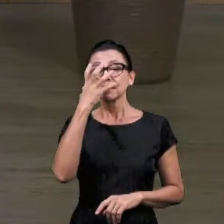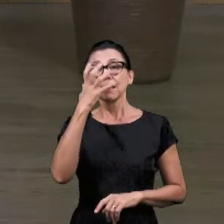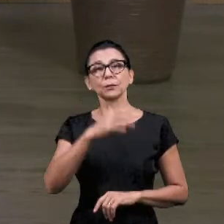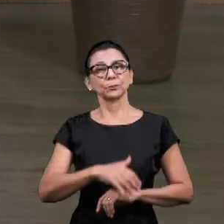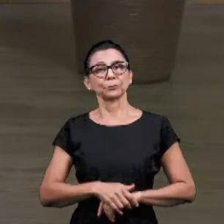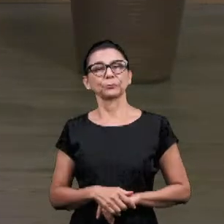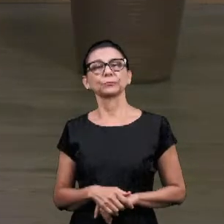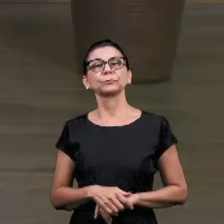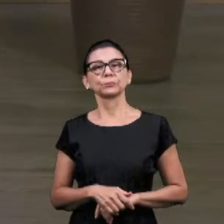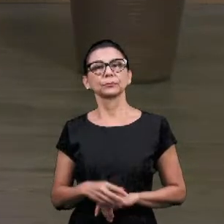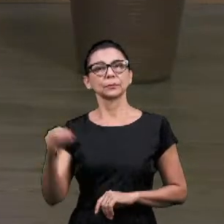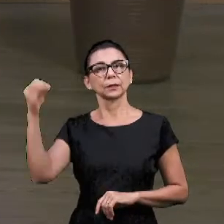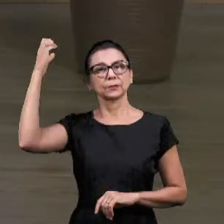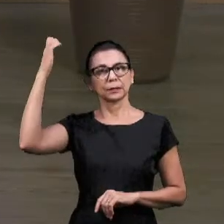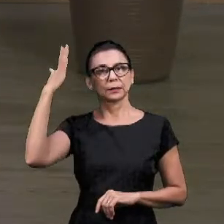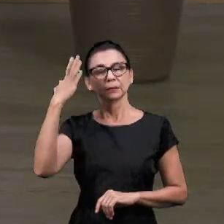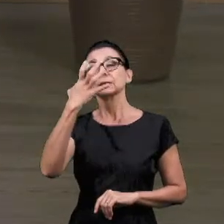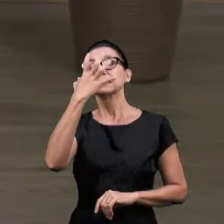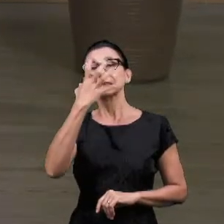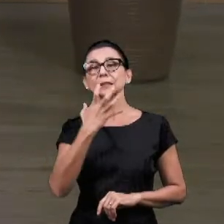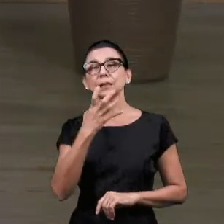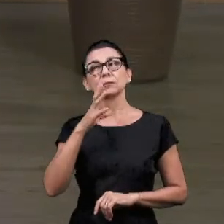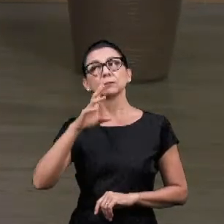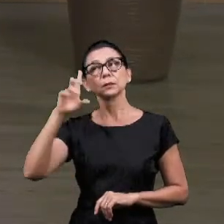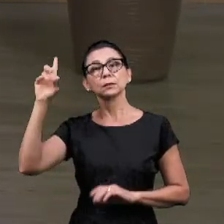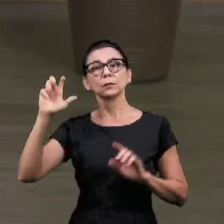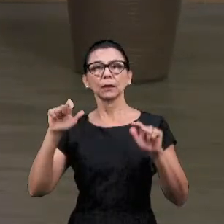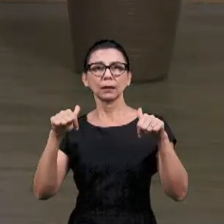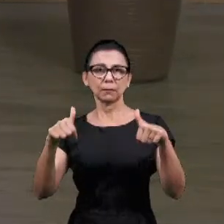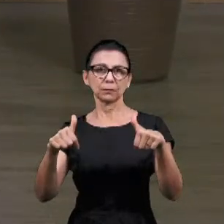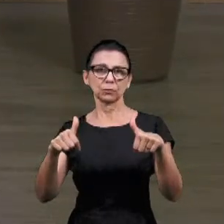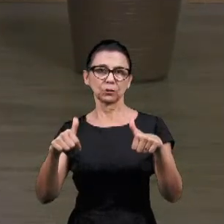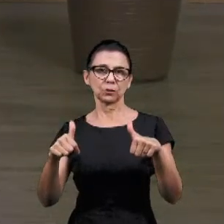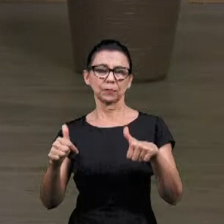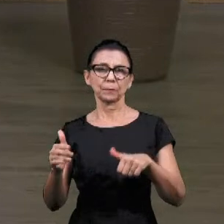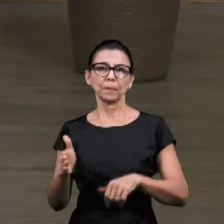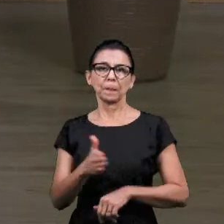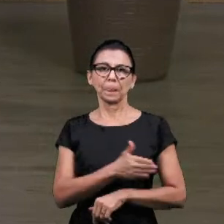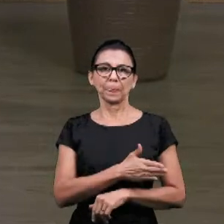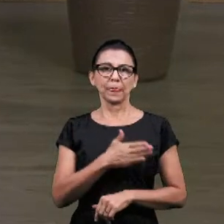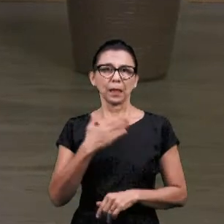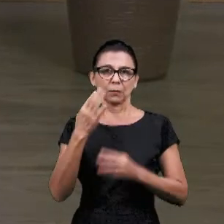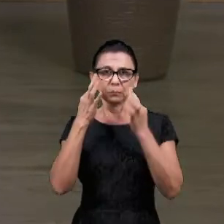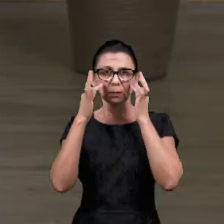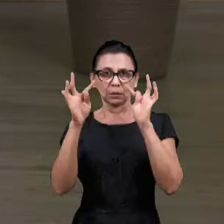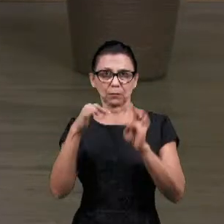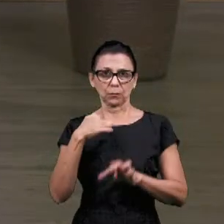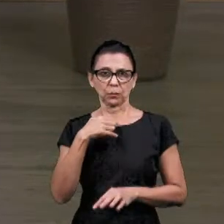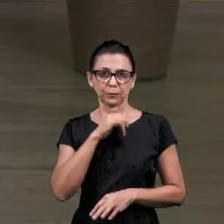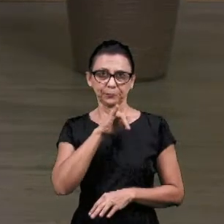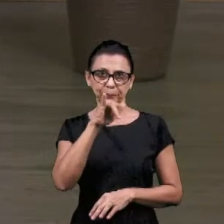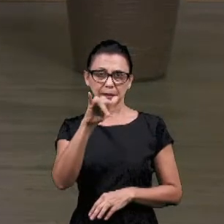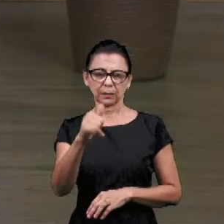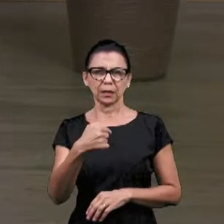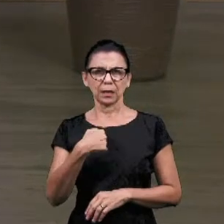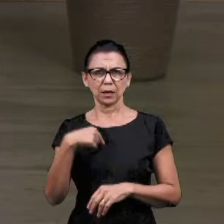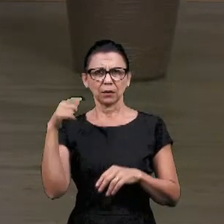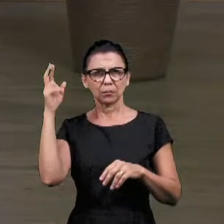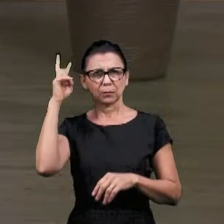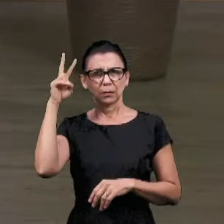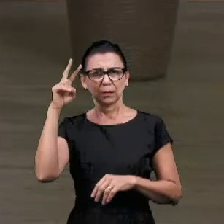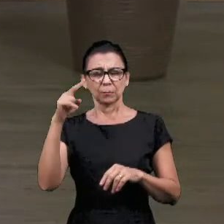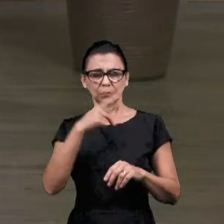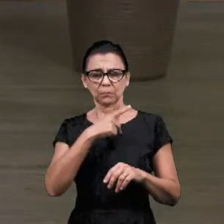levamos a sério a revelação, o Senhor opera na nossa vida. E o testemunho que eu ia contar, eu me lembro de uma reunião de pastores.